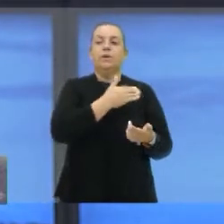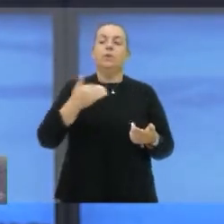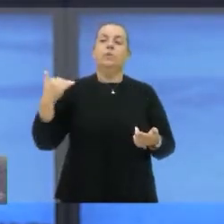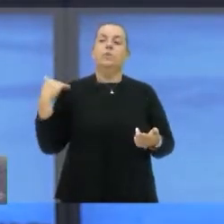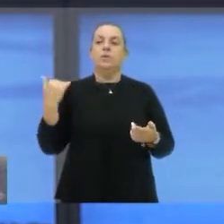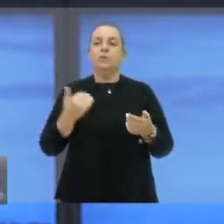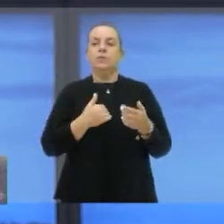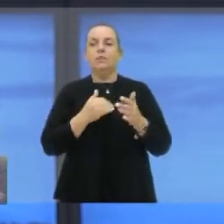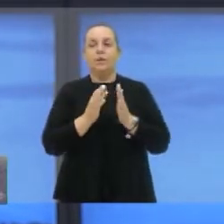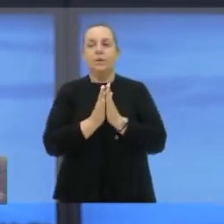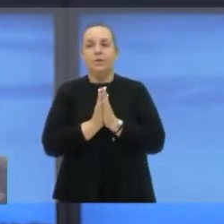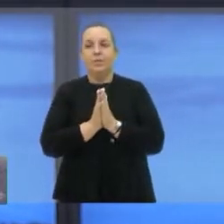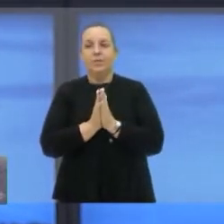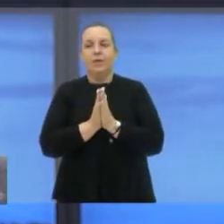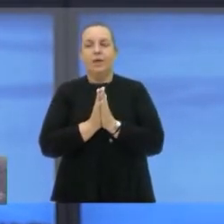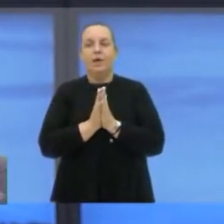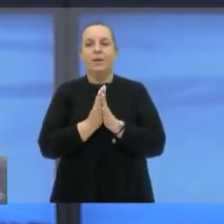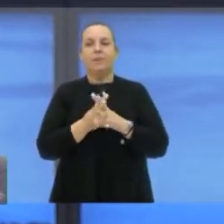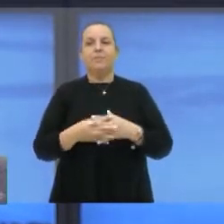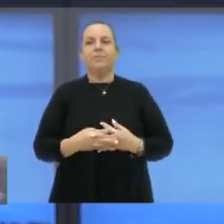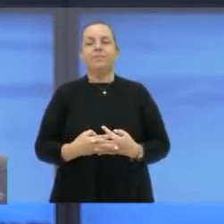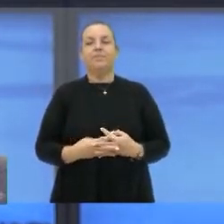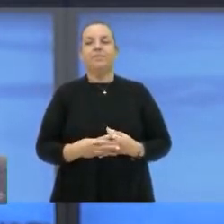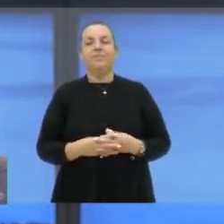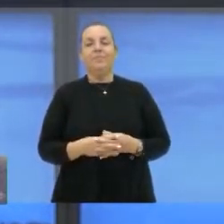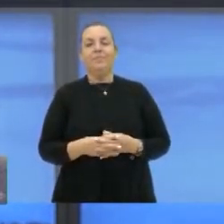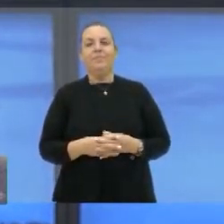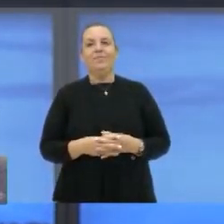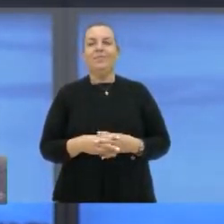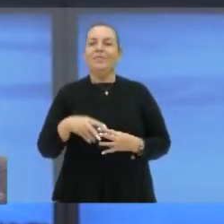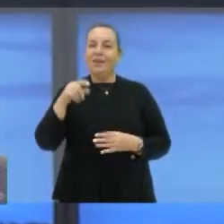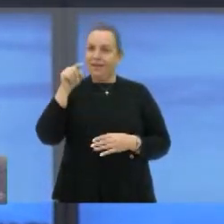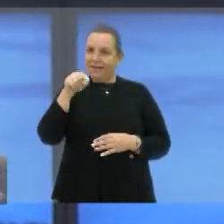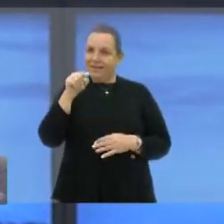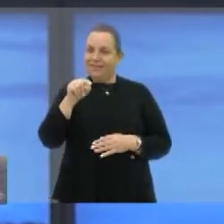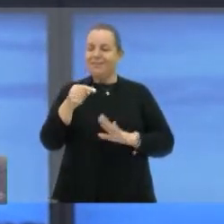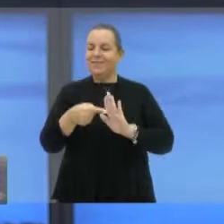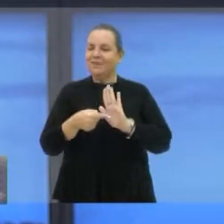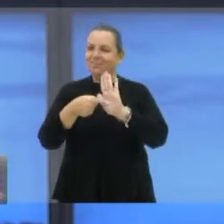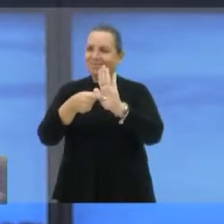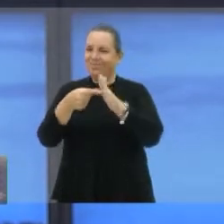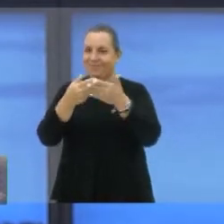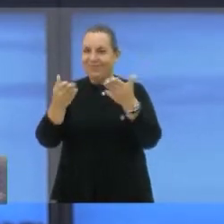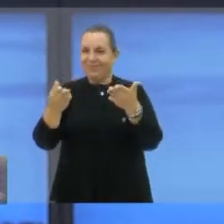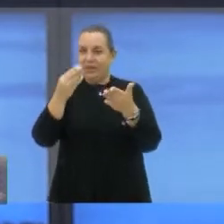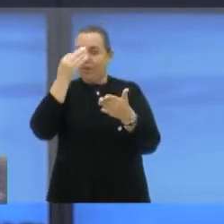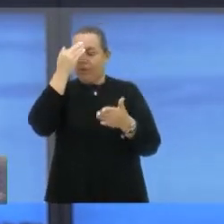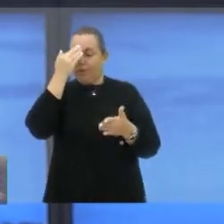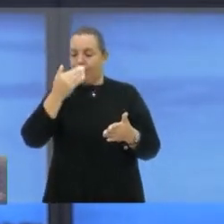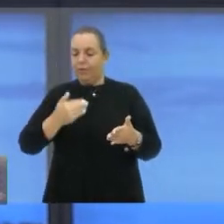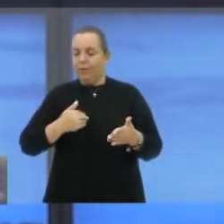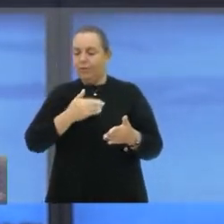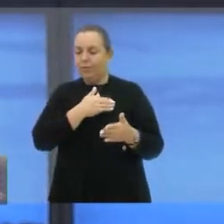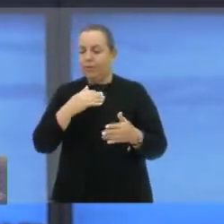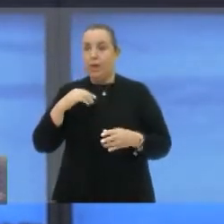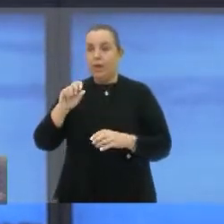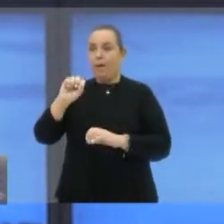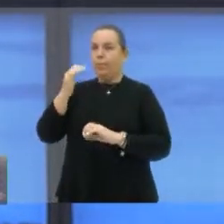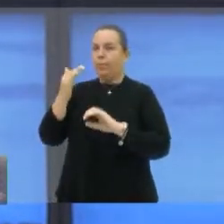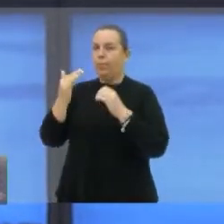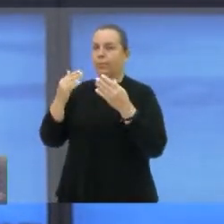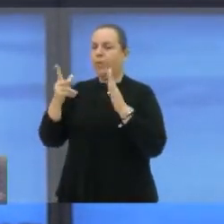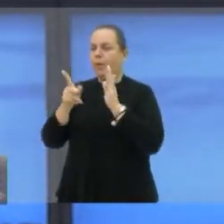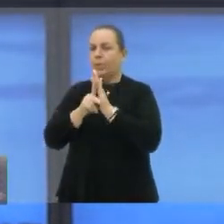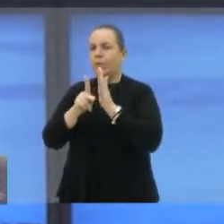do Espírito Santo. Amém. É nesse sinal, o sinal da vitória de Cristo sobre